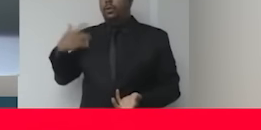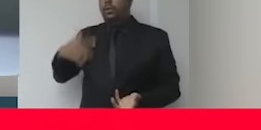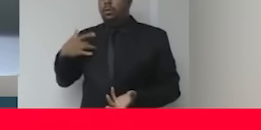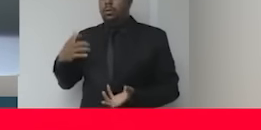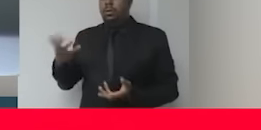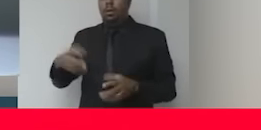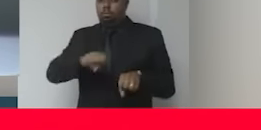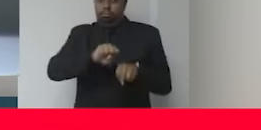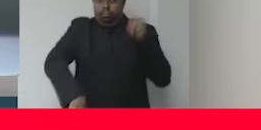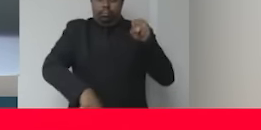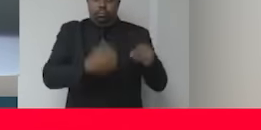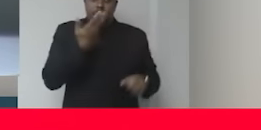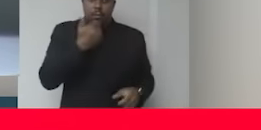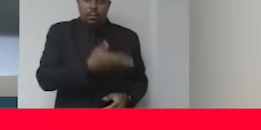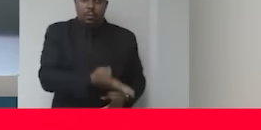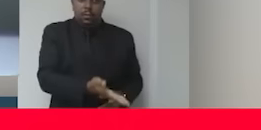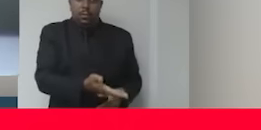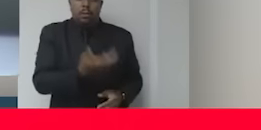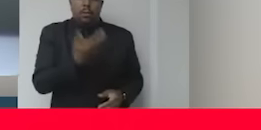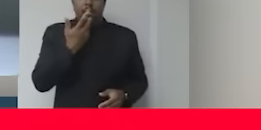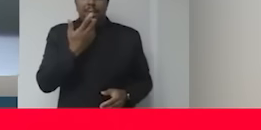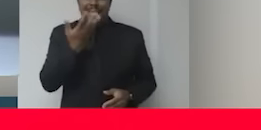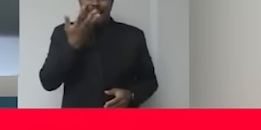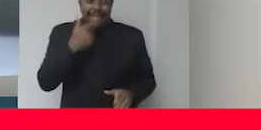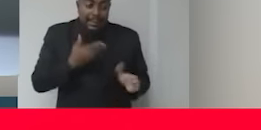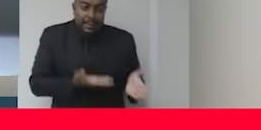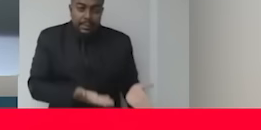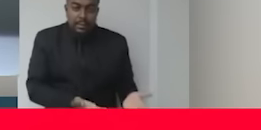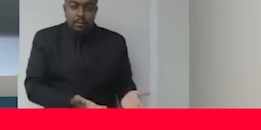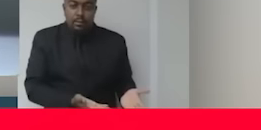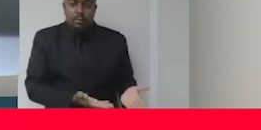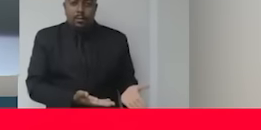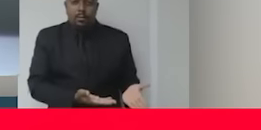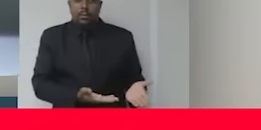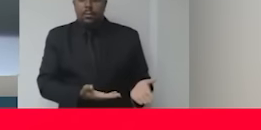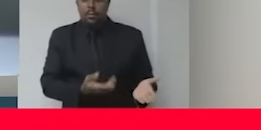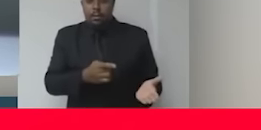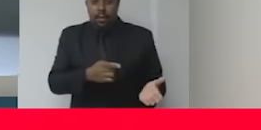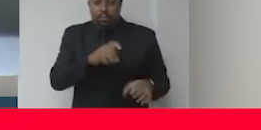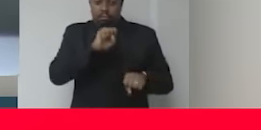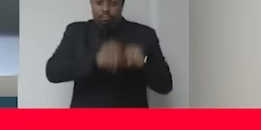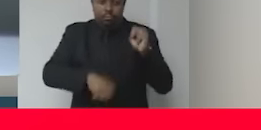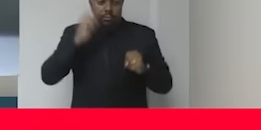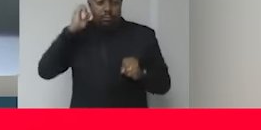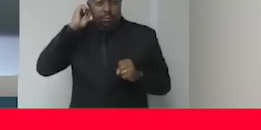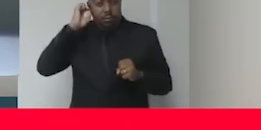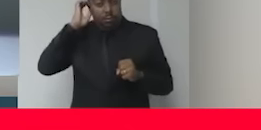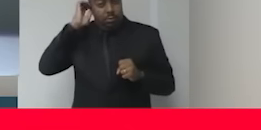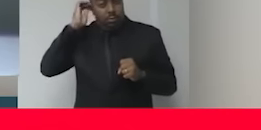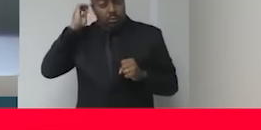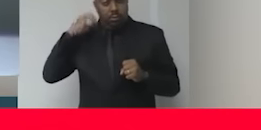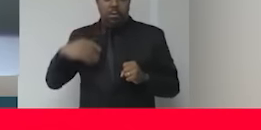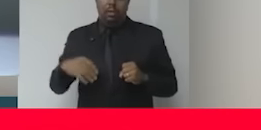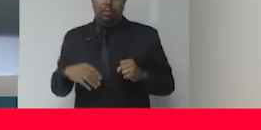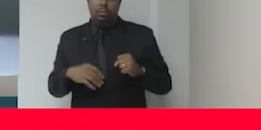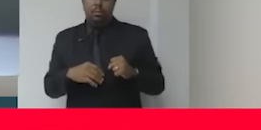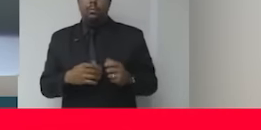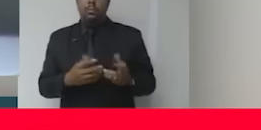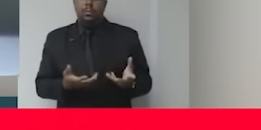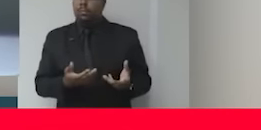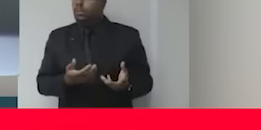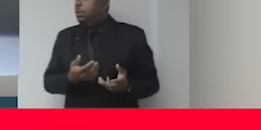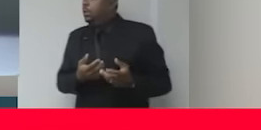Estamos falando aqui de uma criança agredida com relação sexual, com junção carnal, de onde